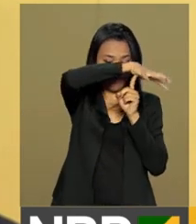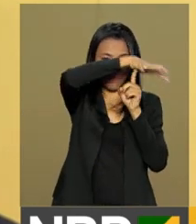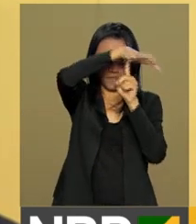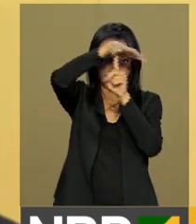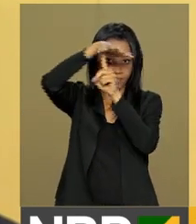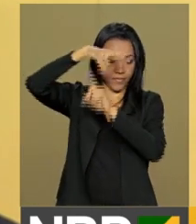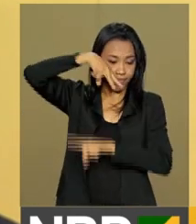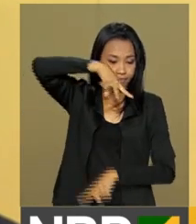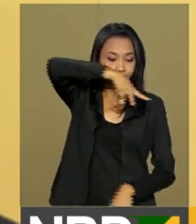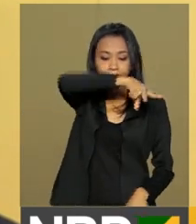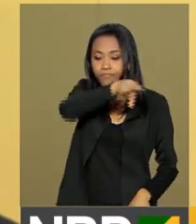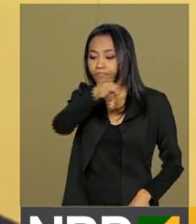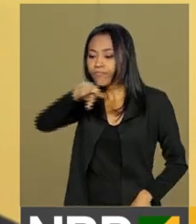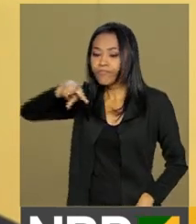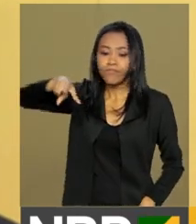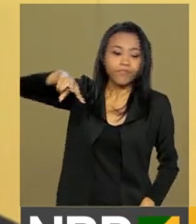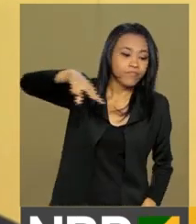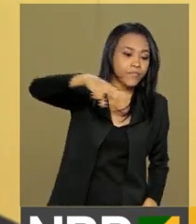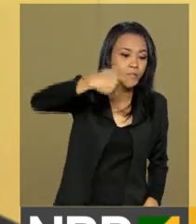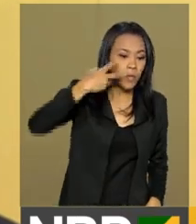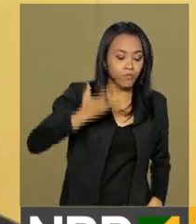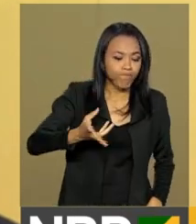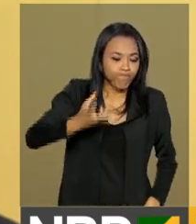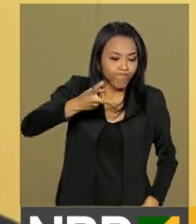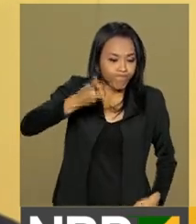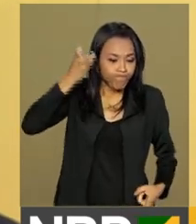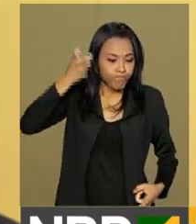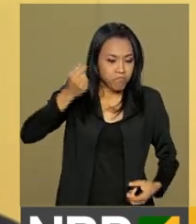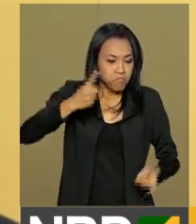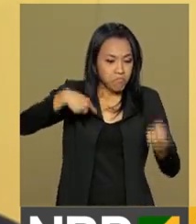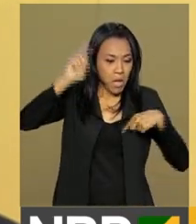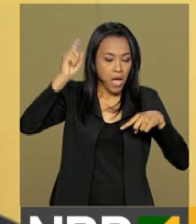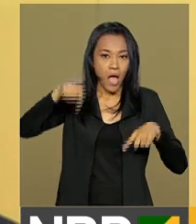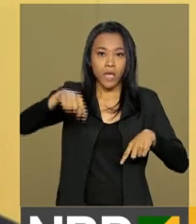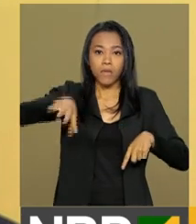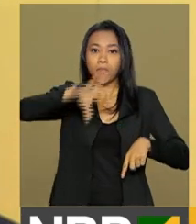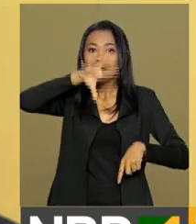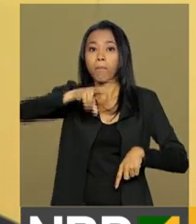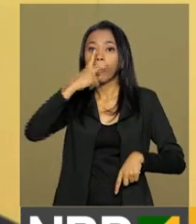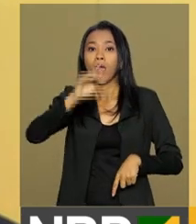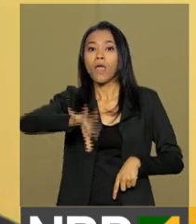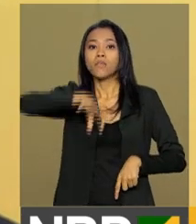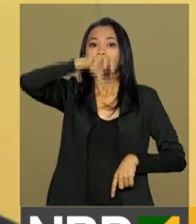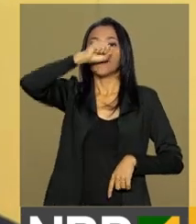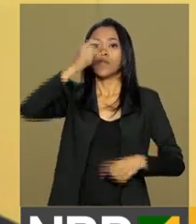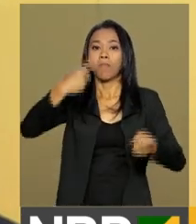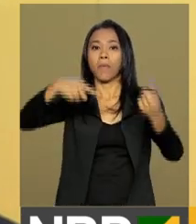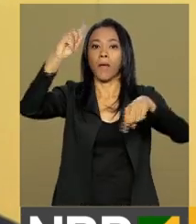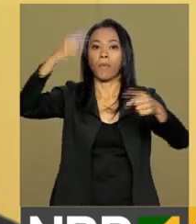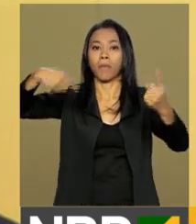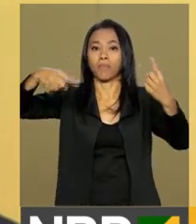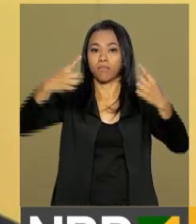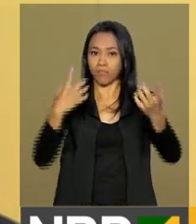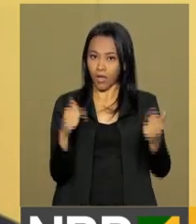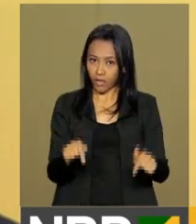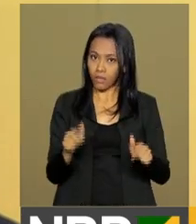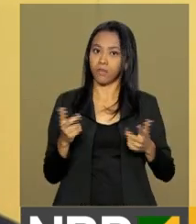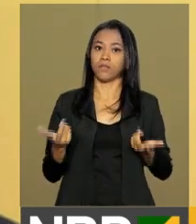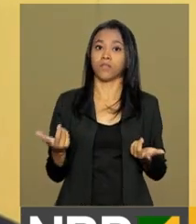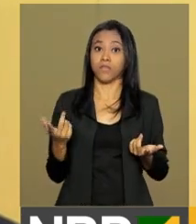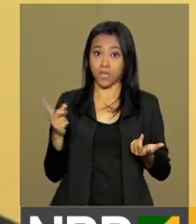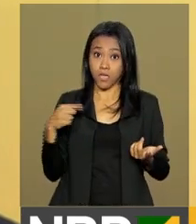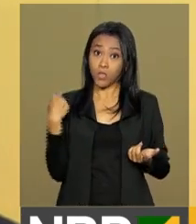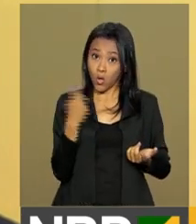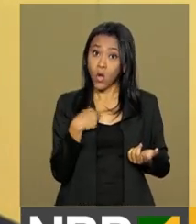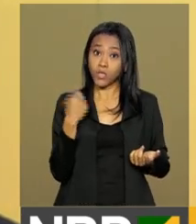sobrevoando agora esta região, eu vi a prosperidade. Isso aqui respira prosperidade. E isto nós encontramos em vários pontos do